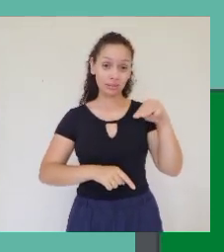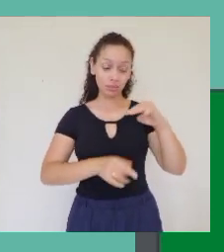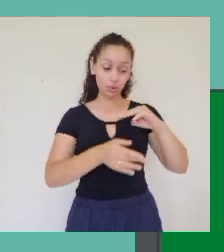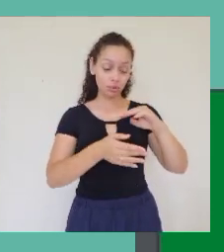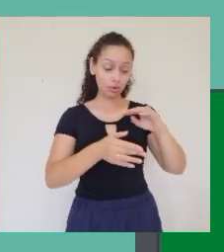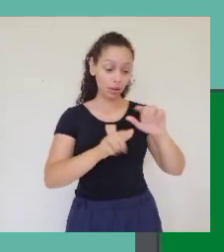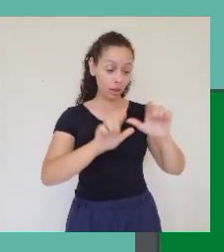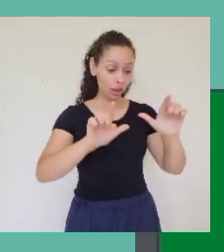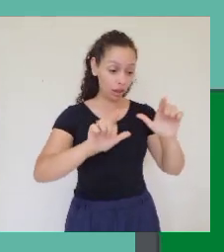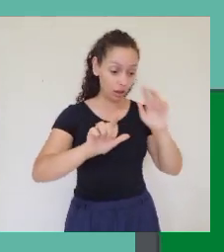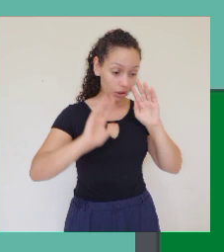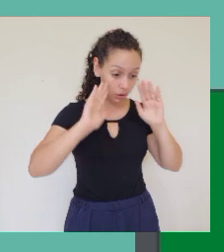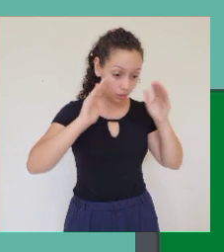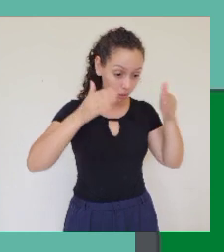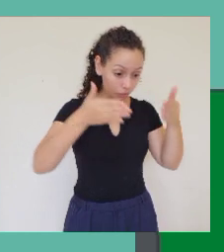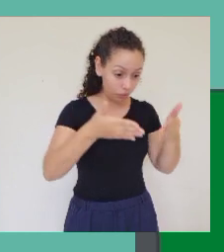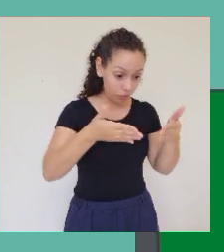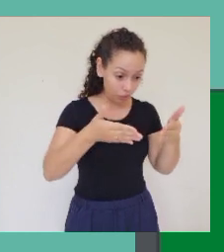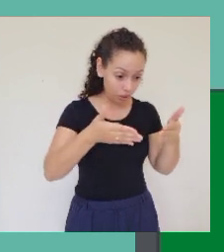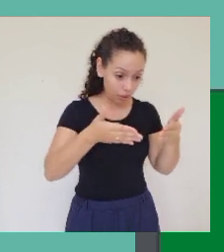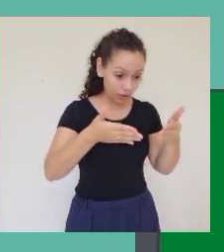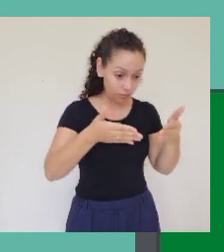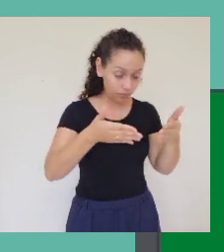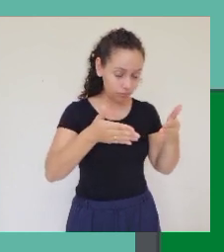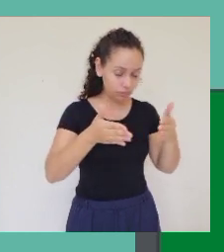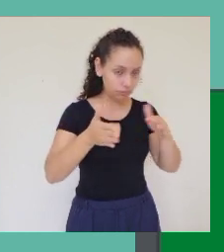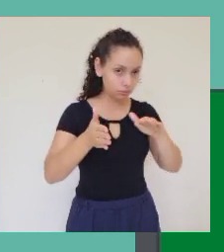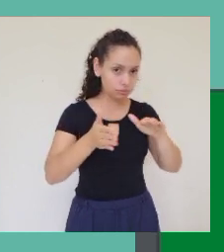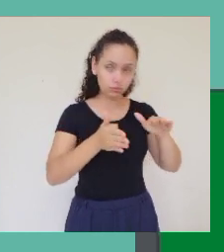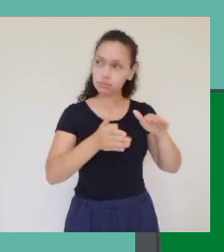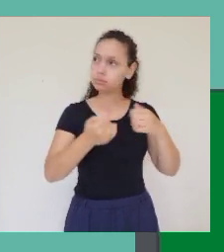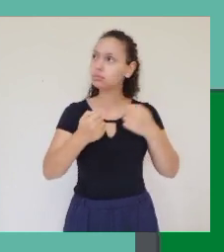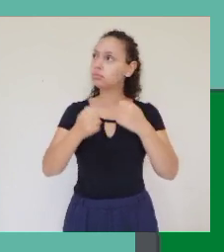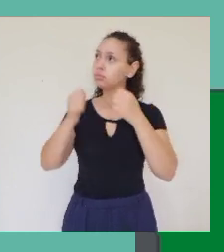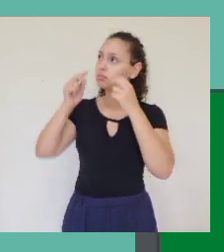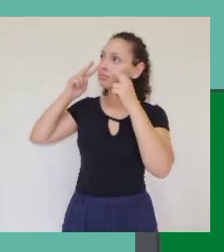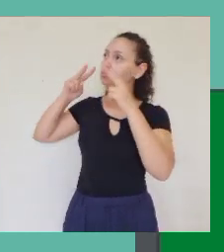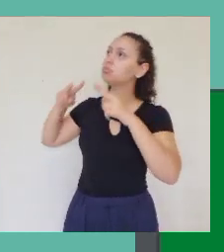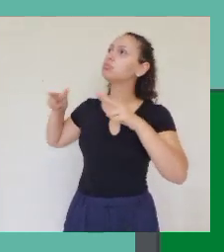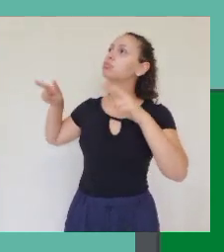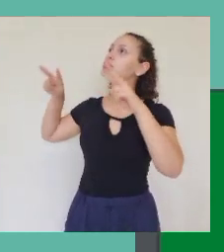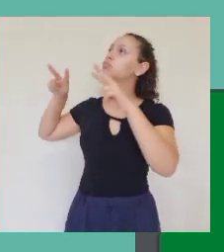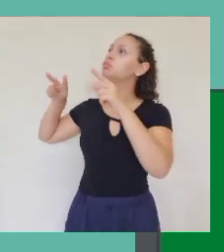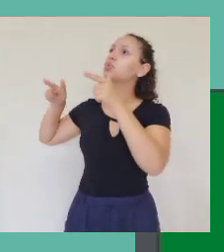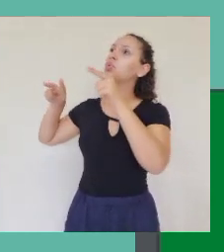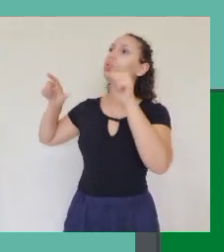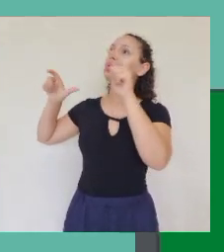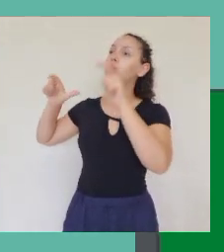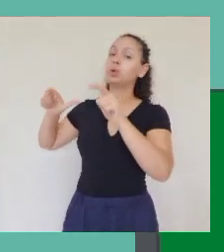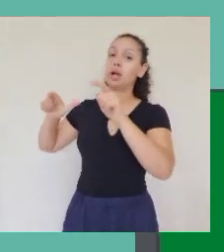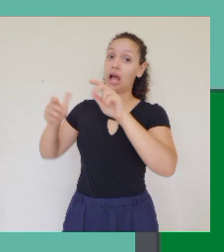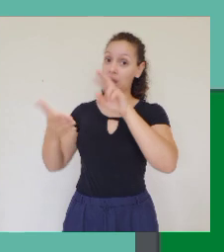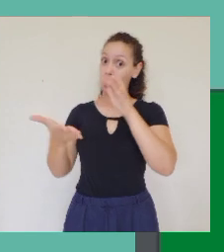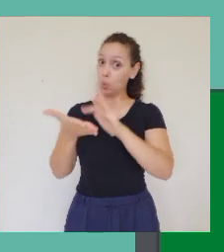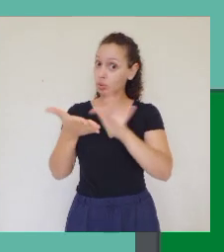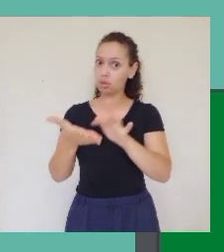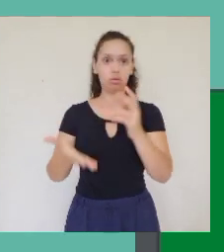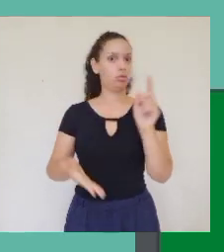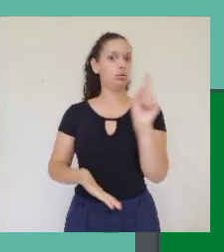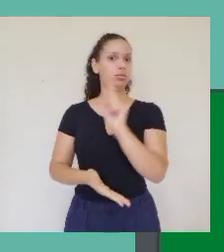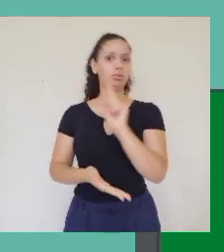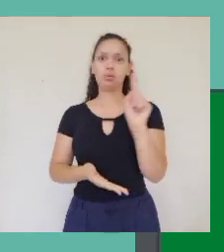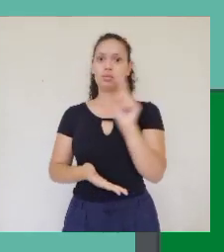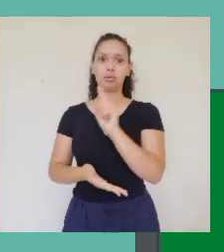e ficar 20 segundos olhando ou para outro ambiente que não seja uma mídia, né, não seja o celular, não seja um tablet, não